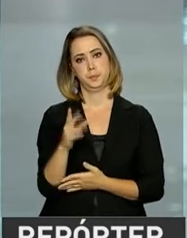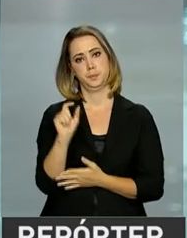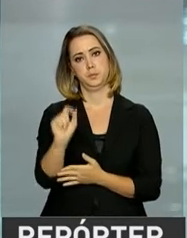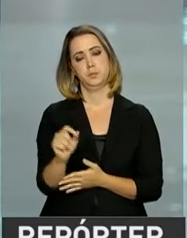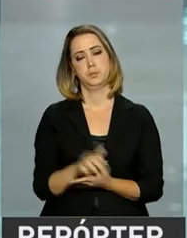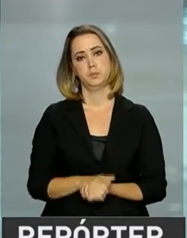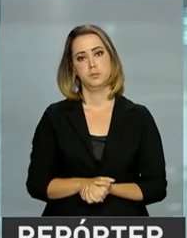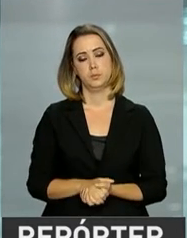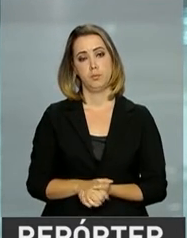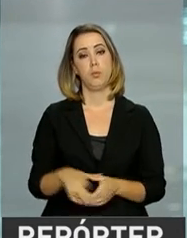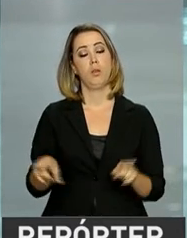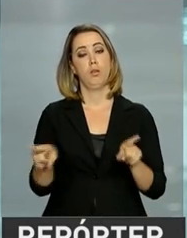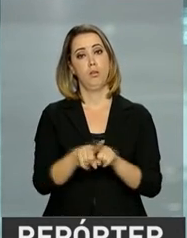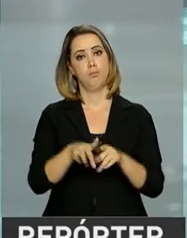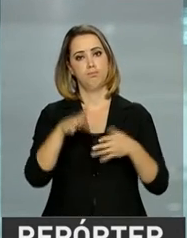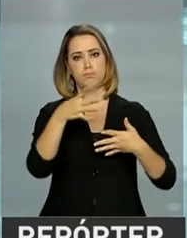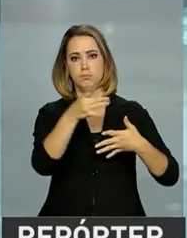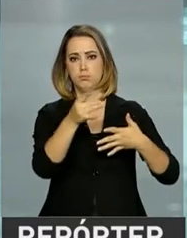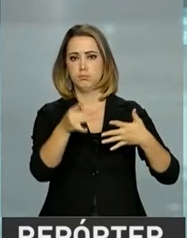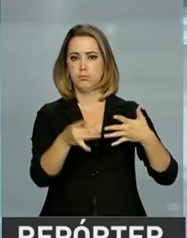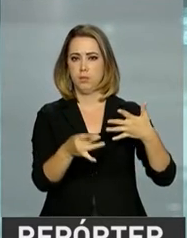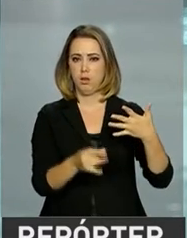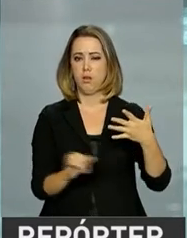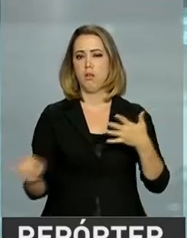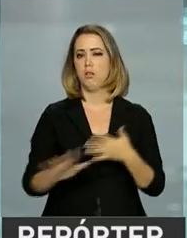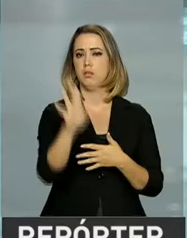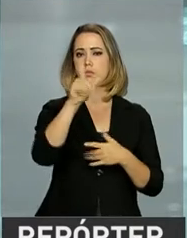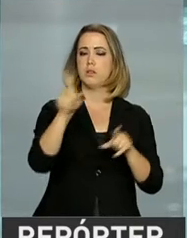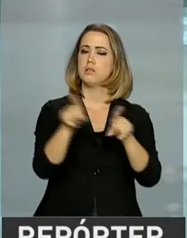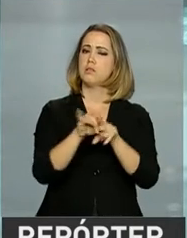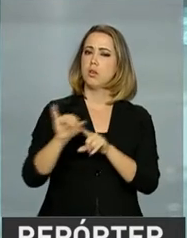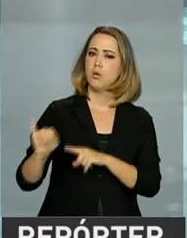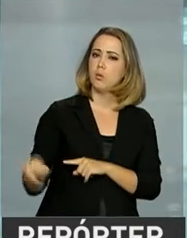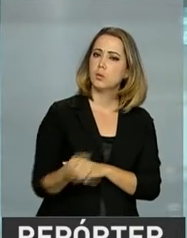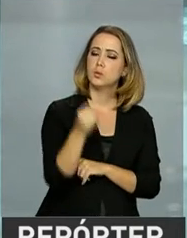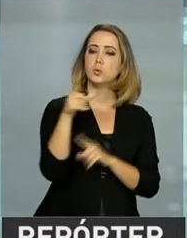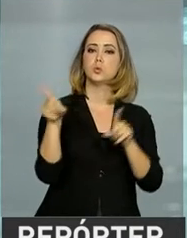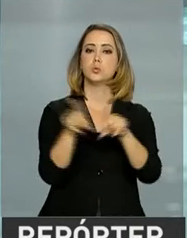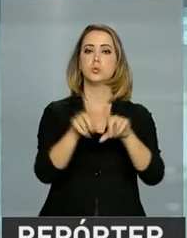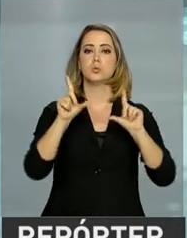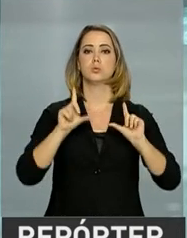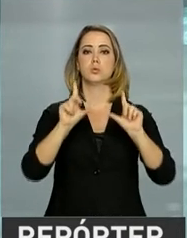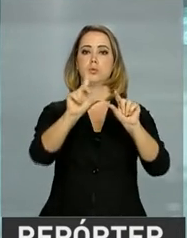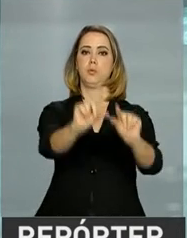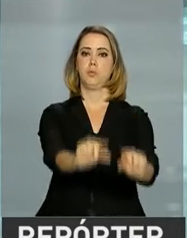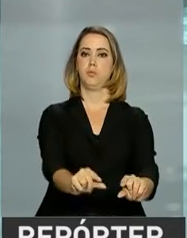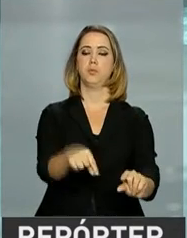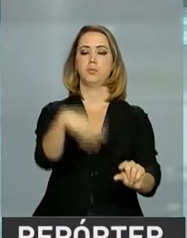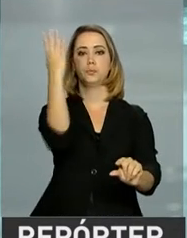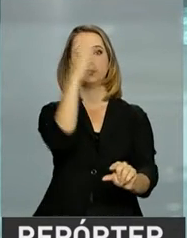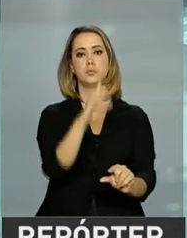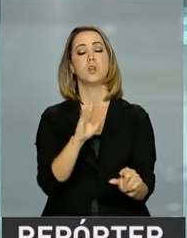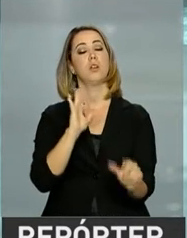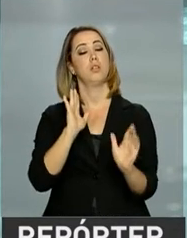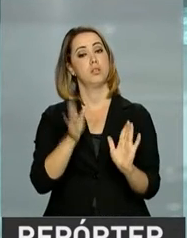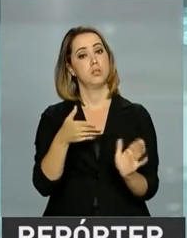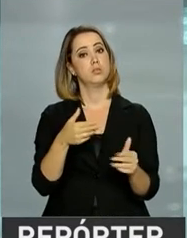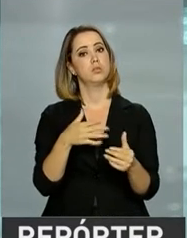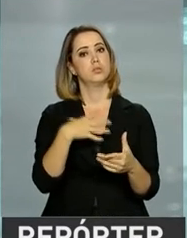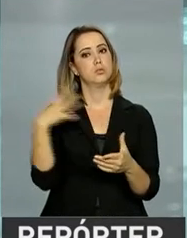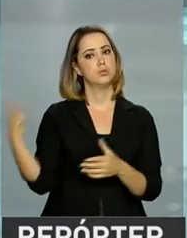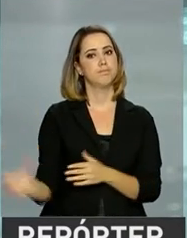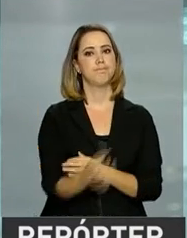meirelles também citou que tanto a inflação quanto os juros estão caindo no brasil e que o país está saindo